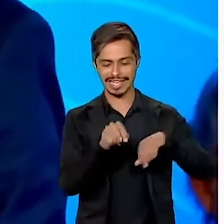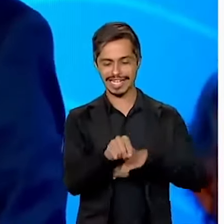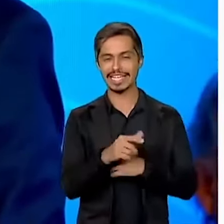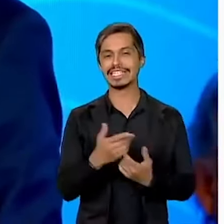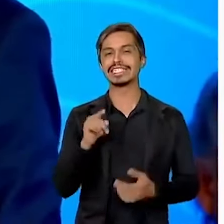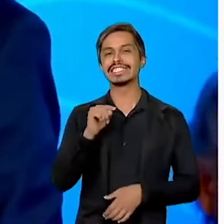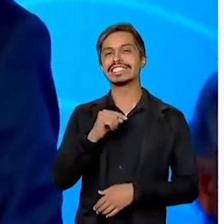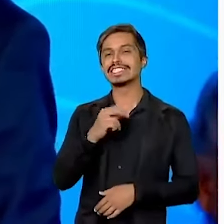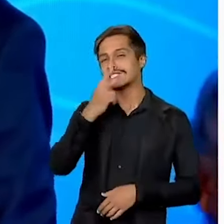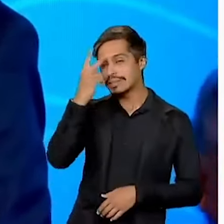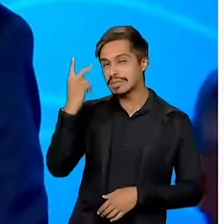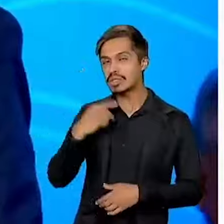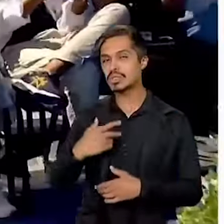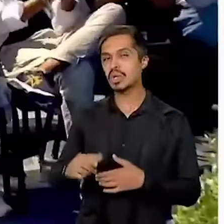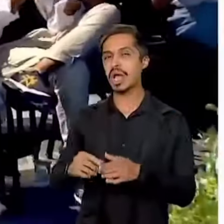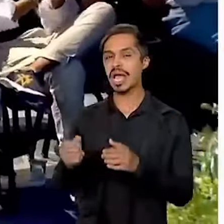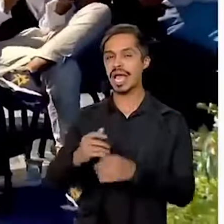muita sorte.